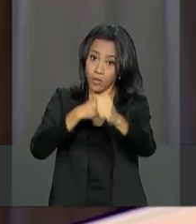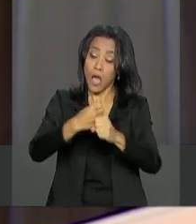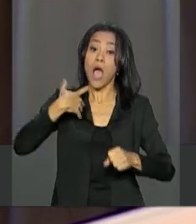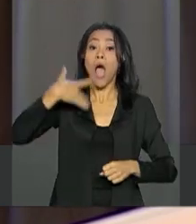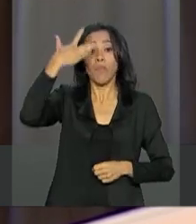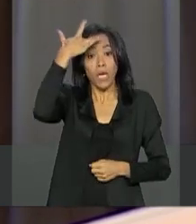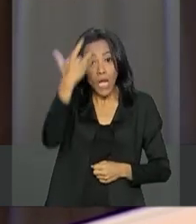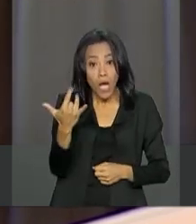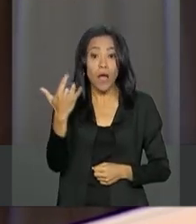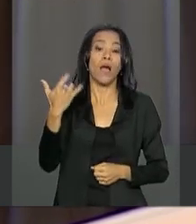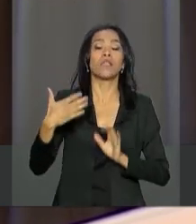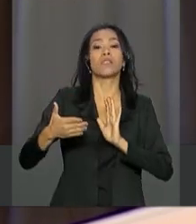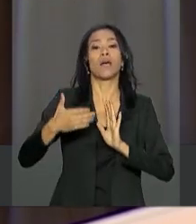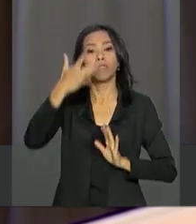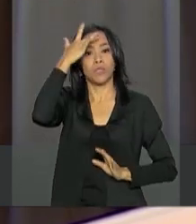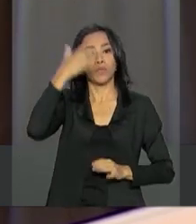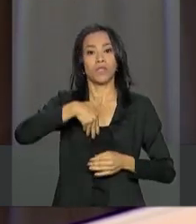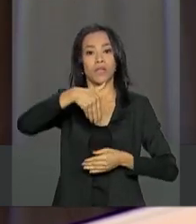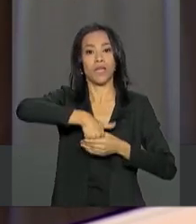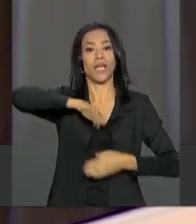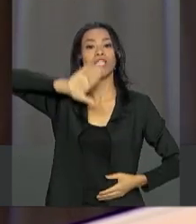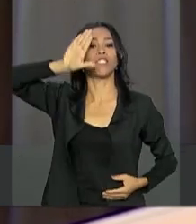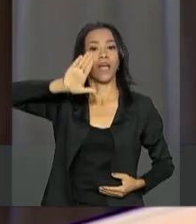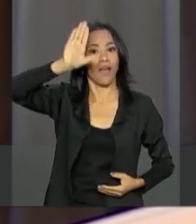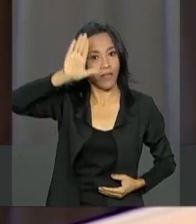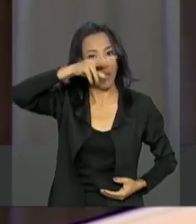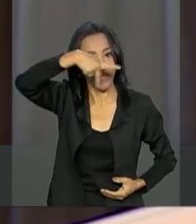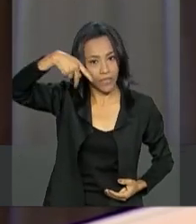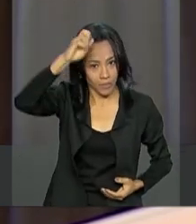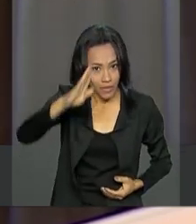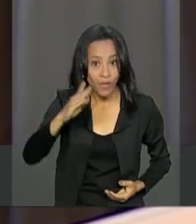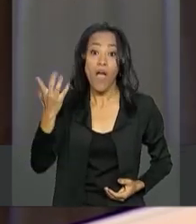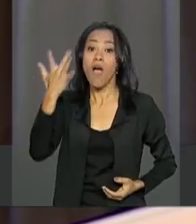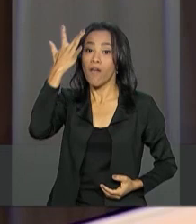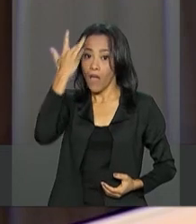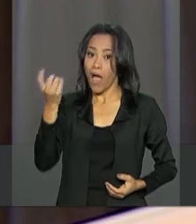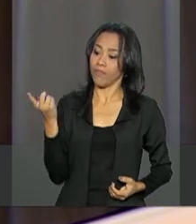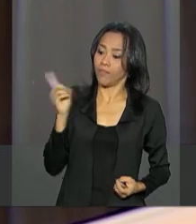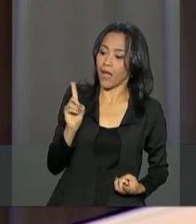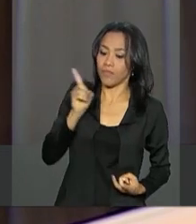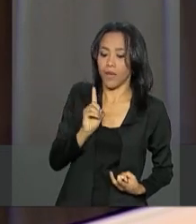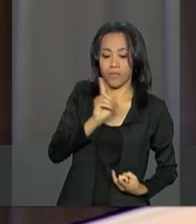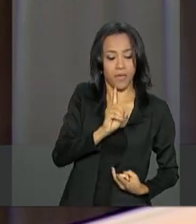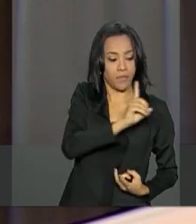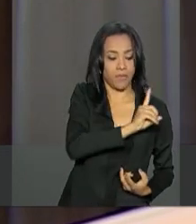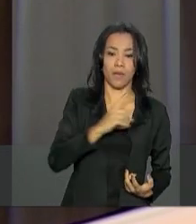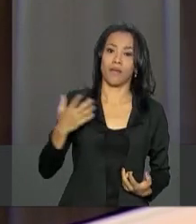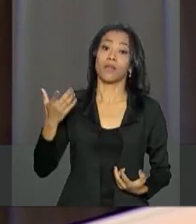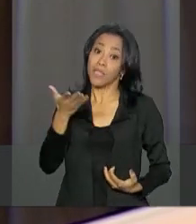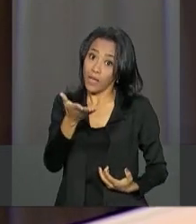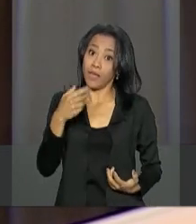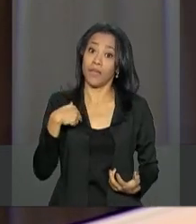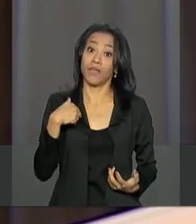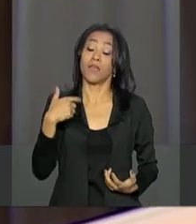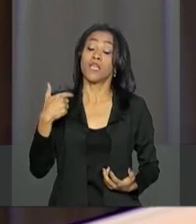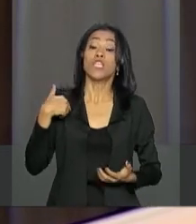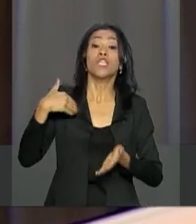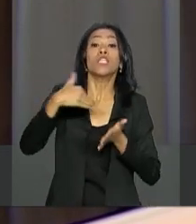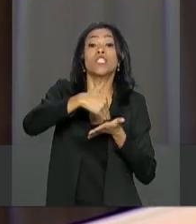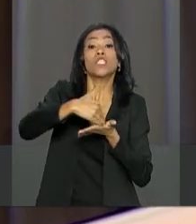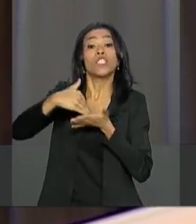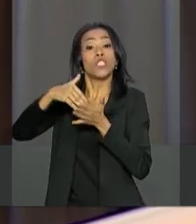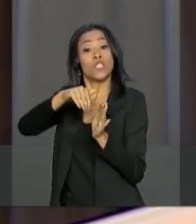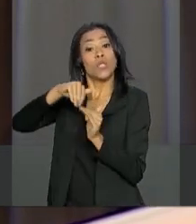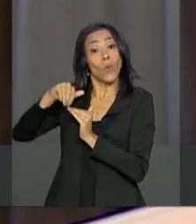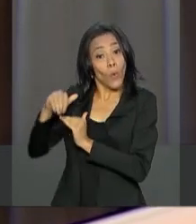eu digo sempre, a reforma previdenciária saiu da pauta legislativa, mas eu a coloquei definitivamente na